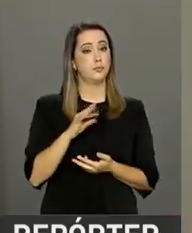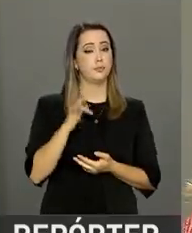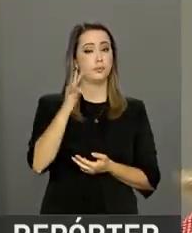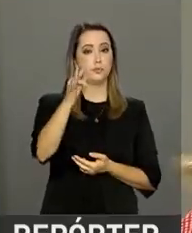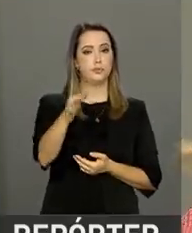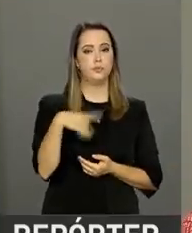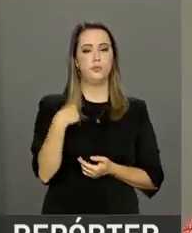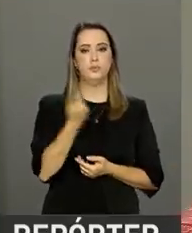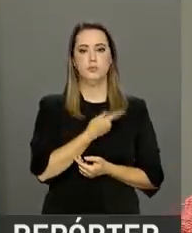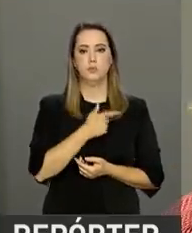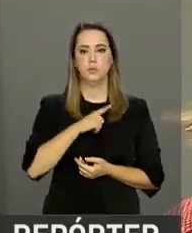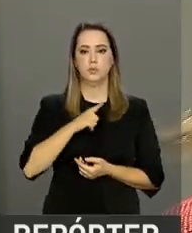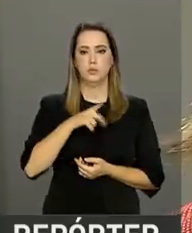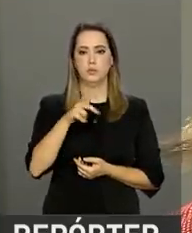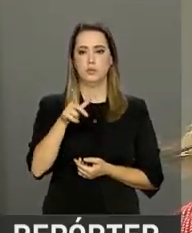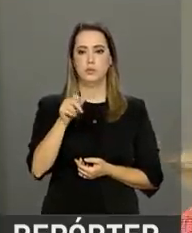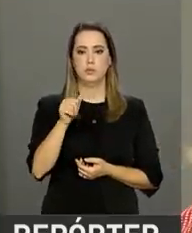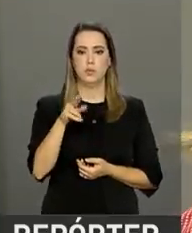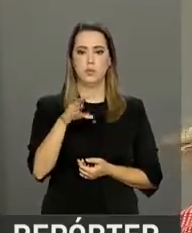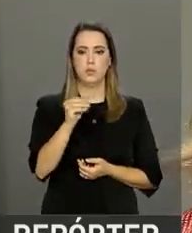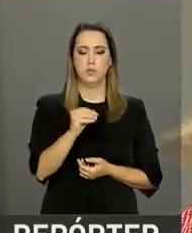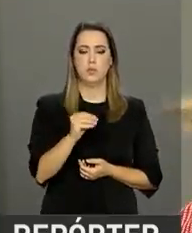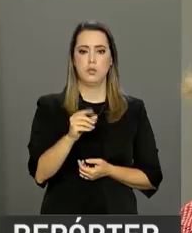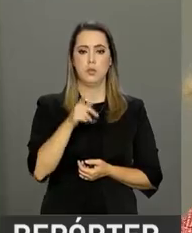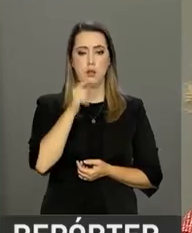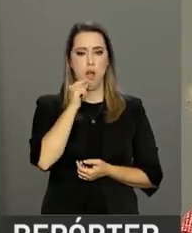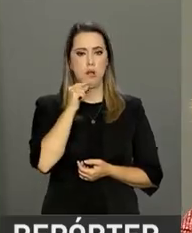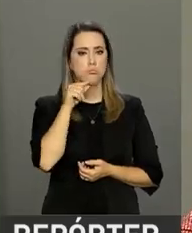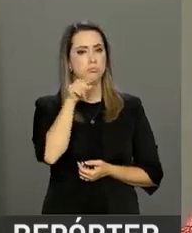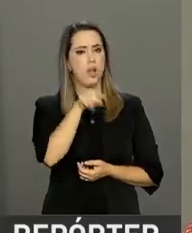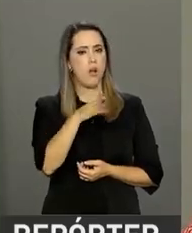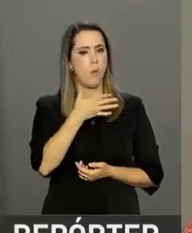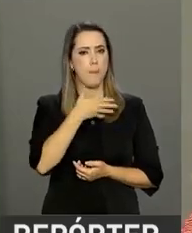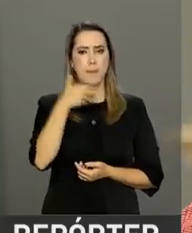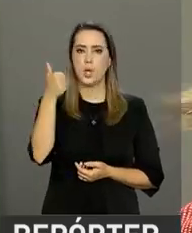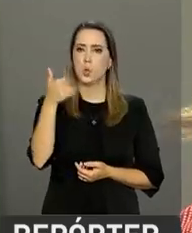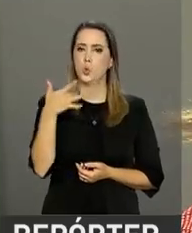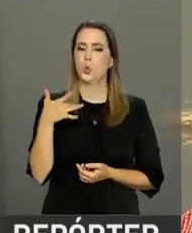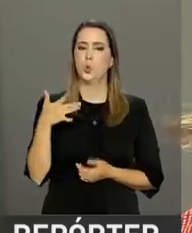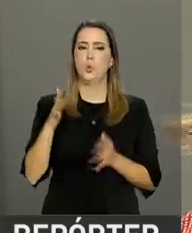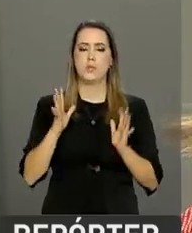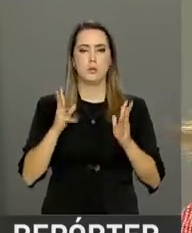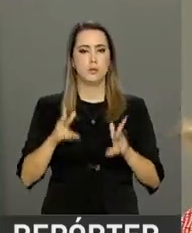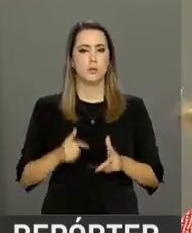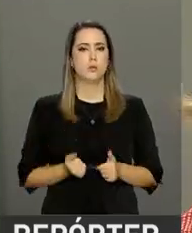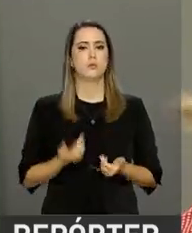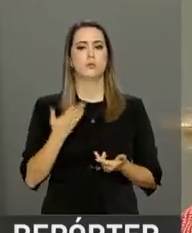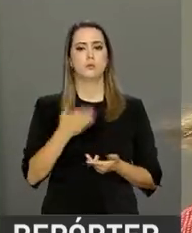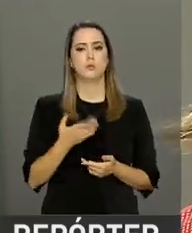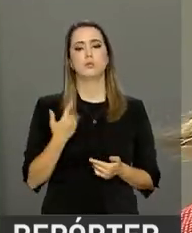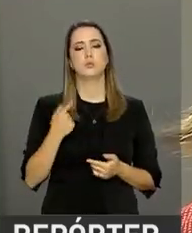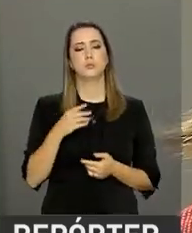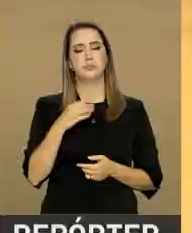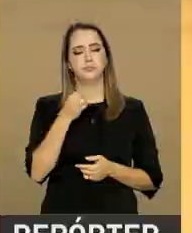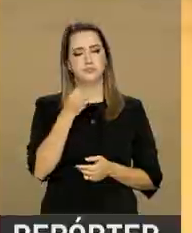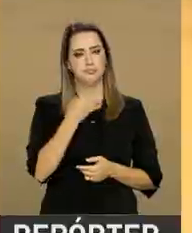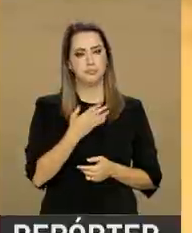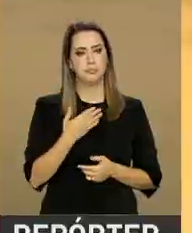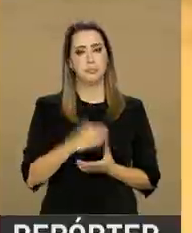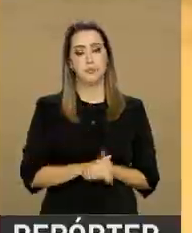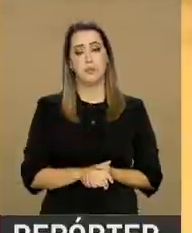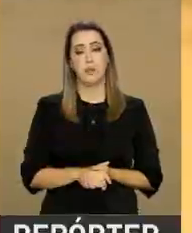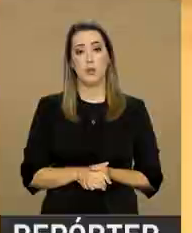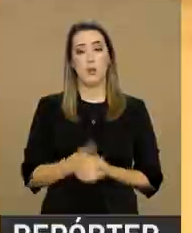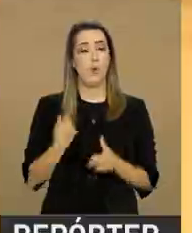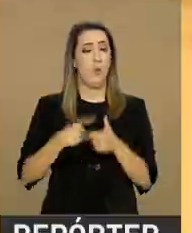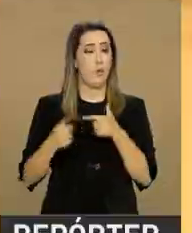Com isso, como consequência, a gente vai ter o Lago Paranoá com uma qualidade da água melhor e uma quantidade também satisfatória. O problema